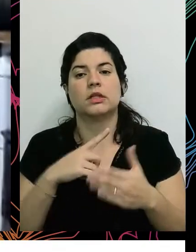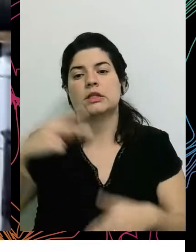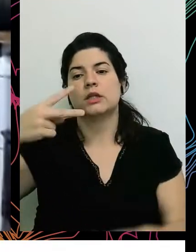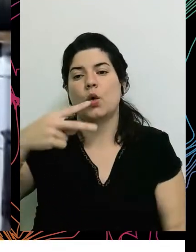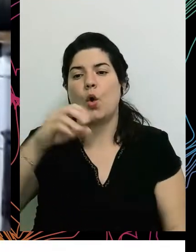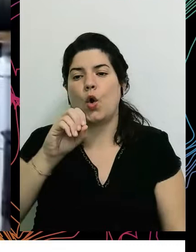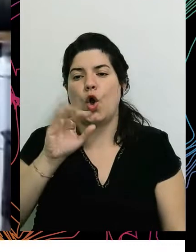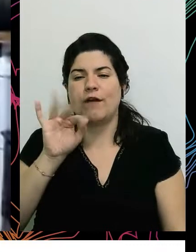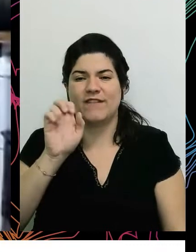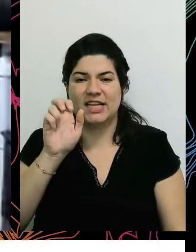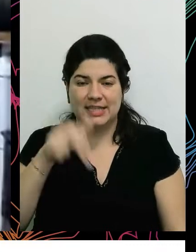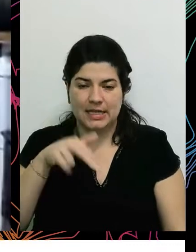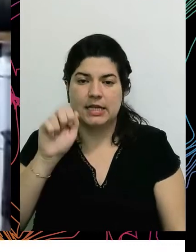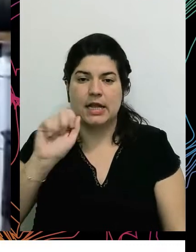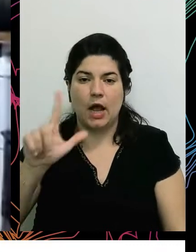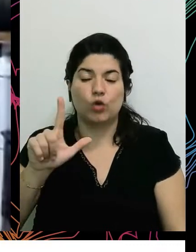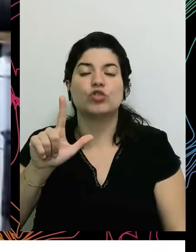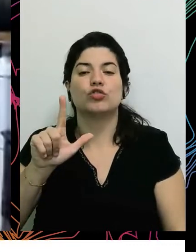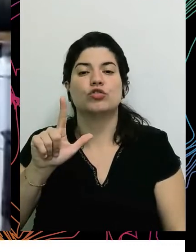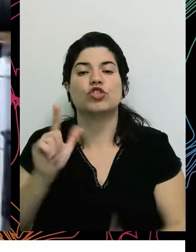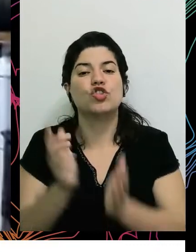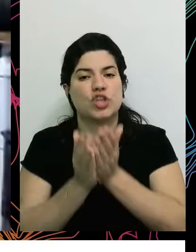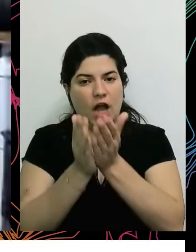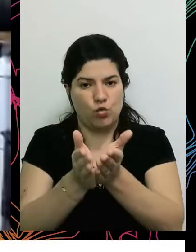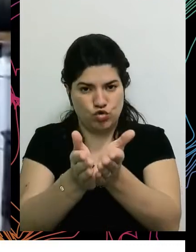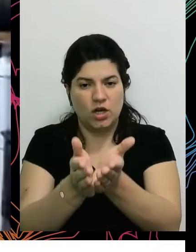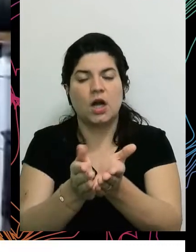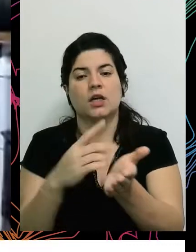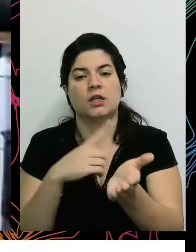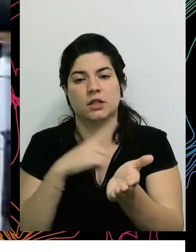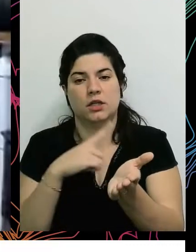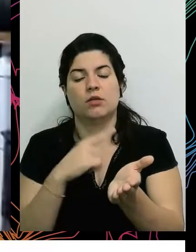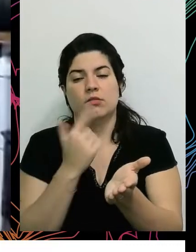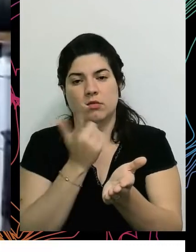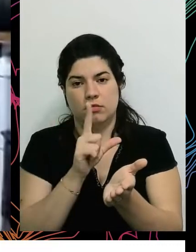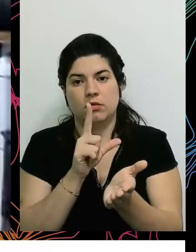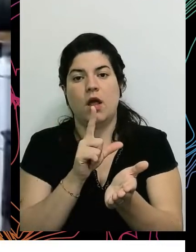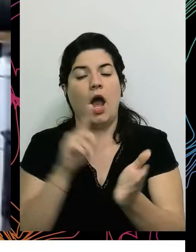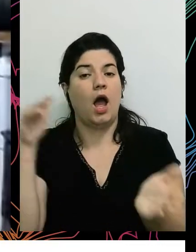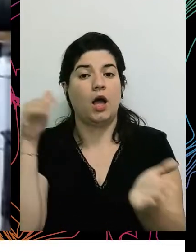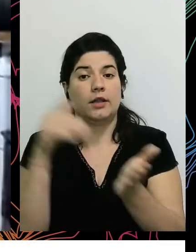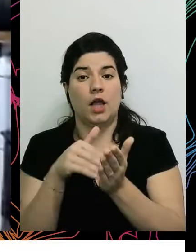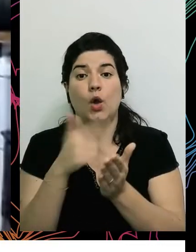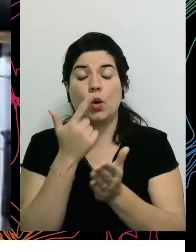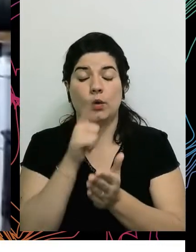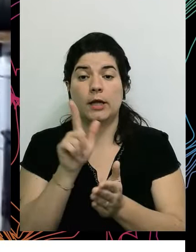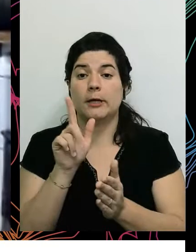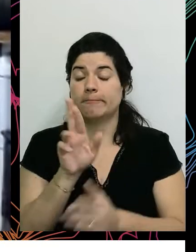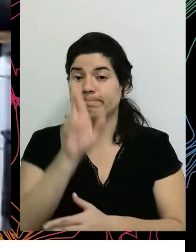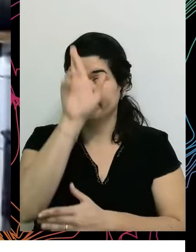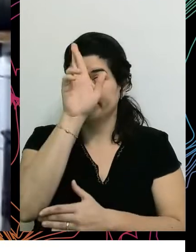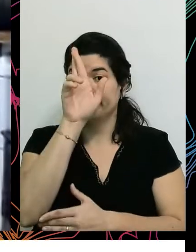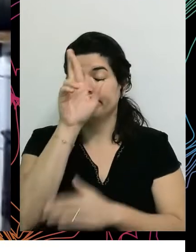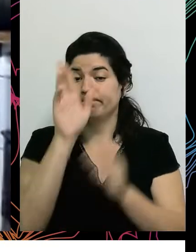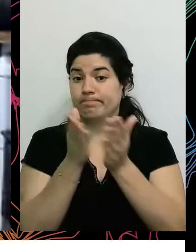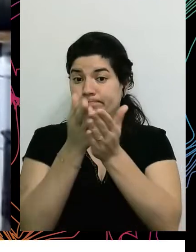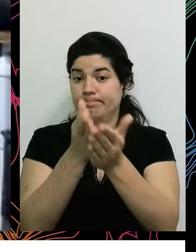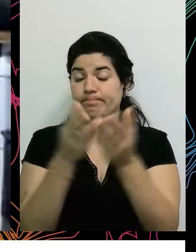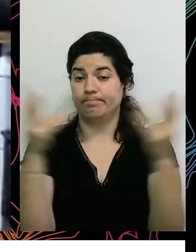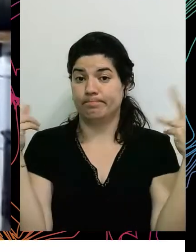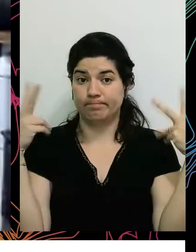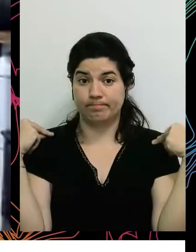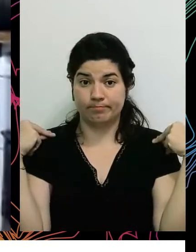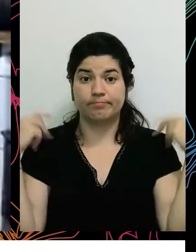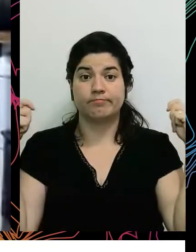primeiro oficial de náutica, depois a imediato e finalmente a comandante. Né? No offshore, a gente tem uma particularidade, tem